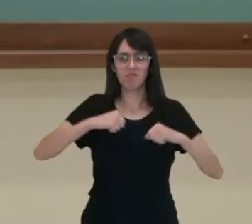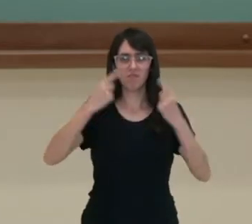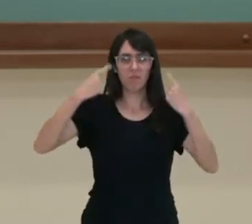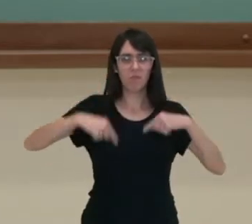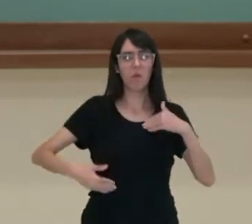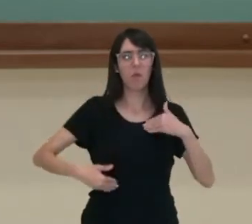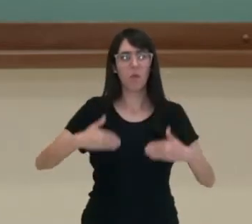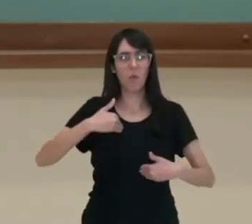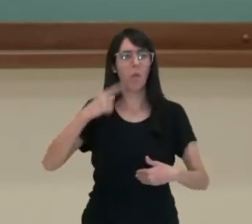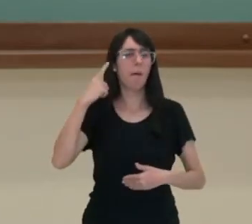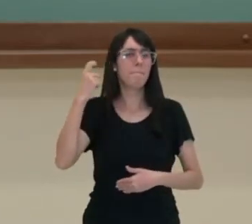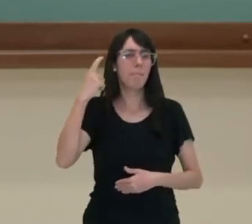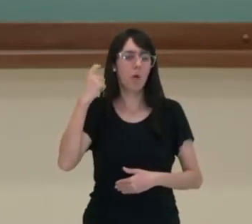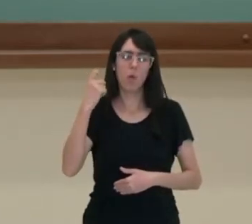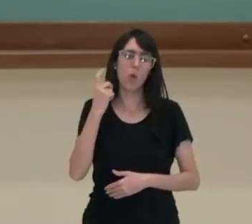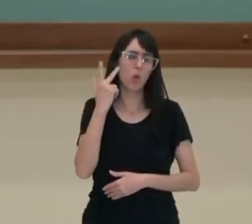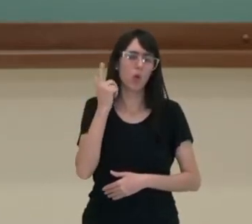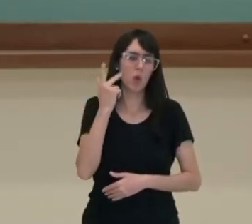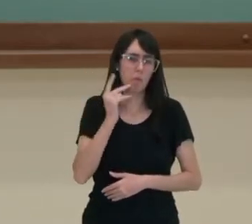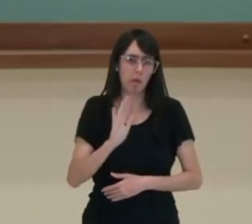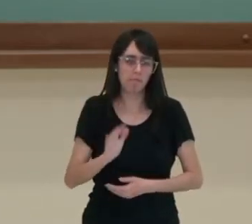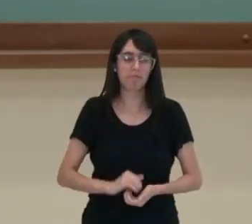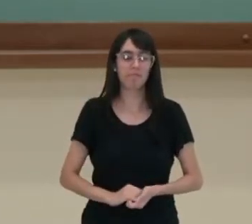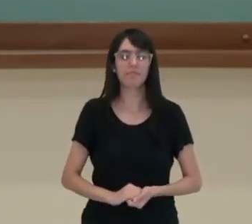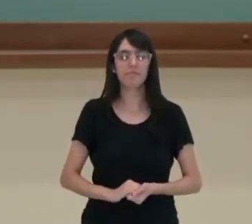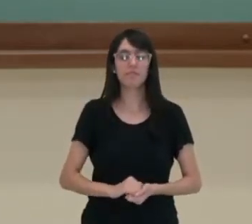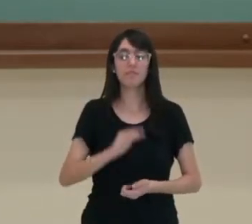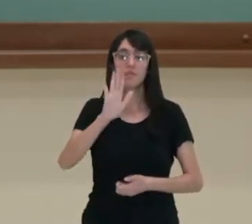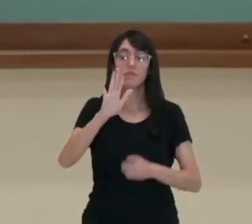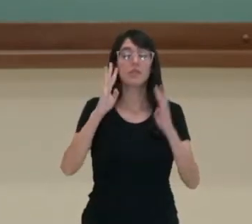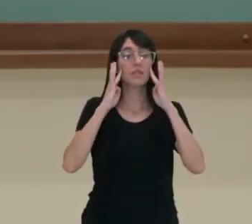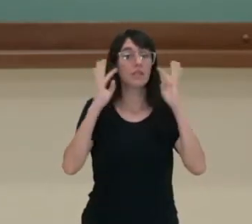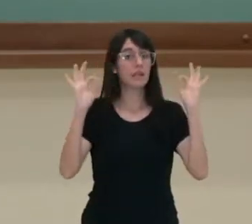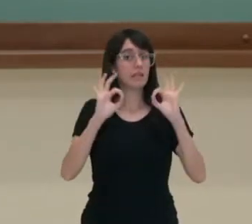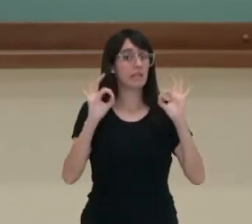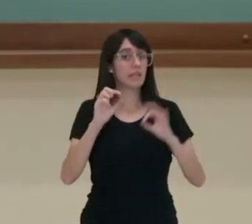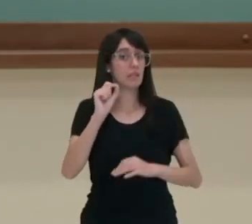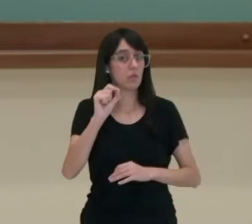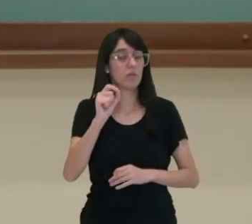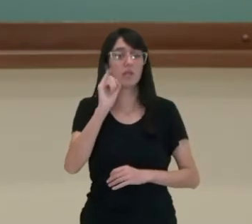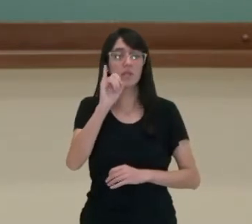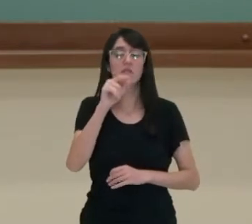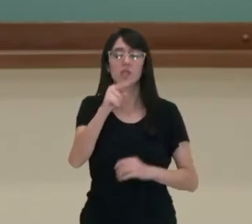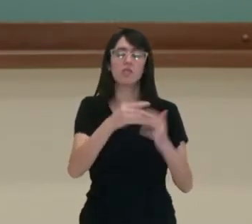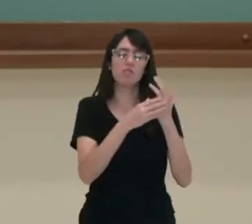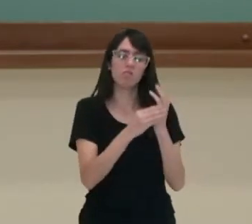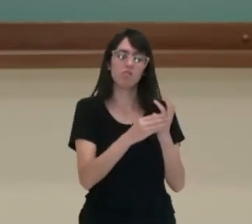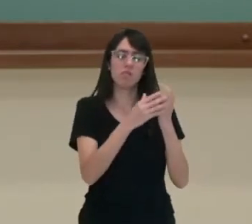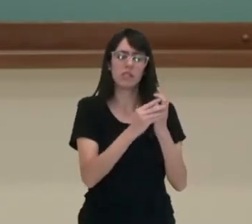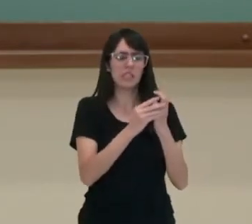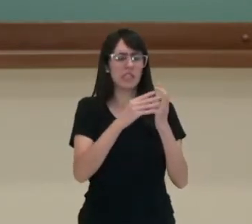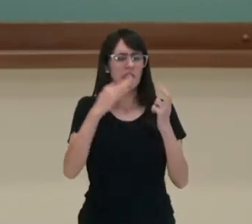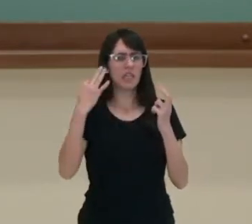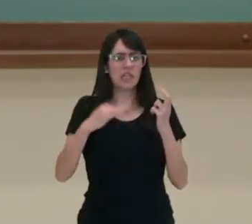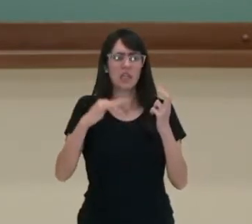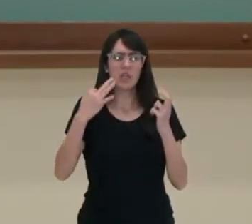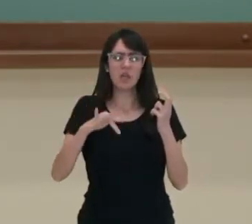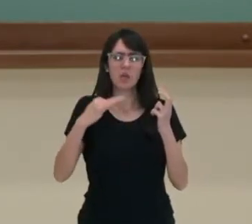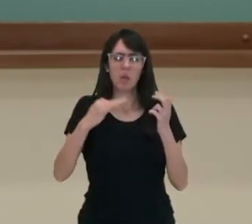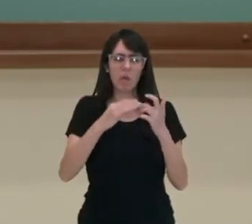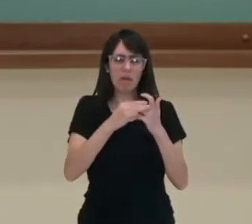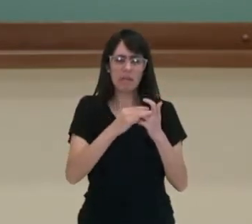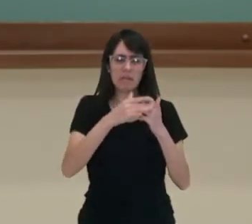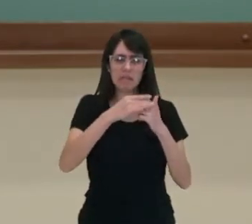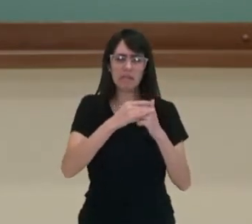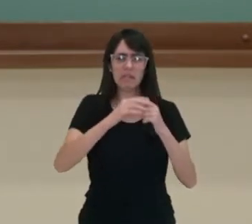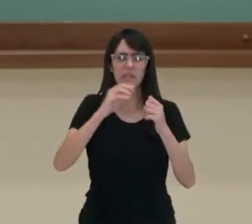Fazer esse barulhinho de estalar. E só tem que prestar atenção se tiver dor. Se tiver dor ao estalar os